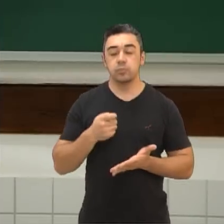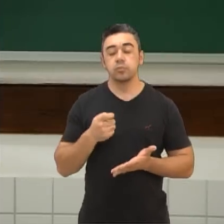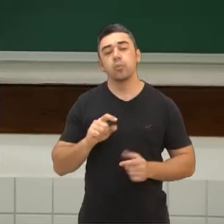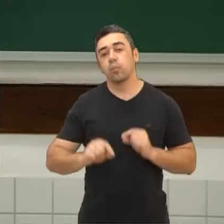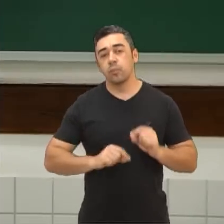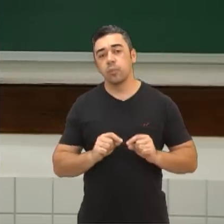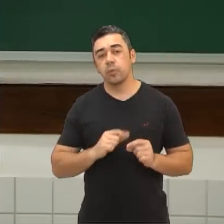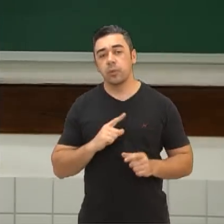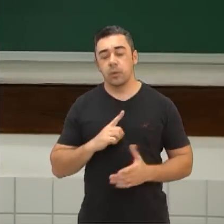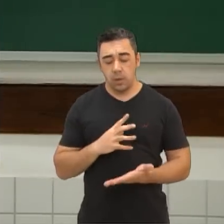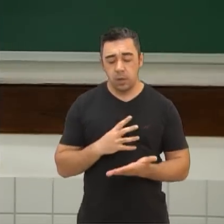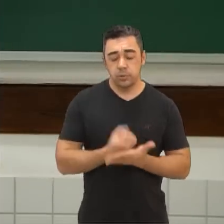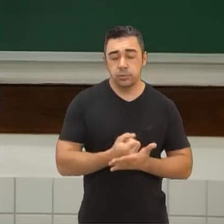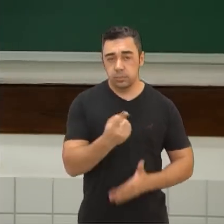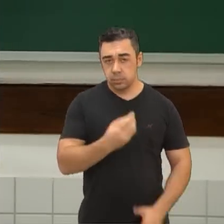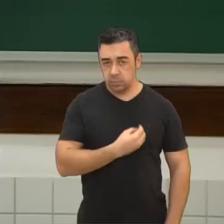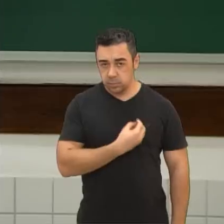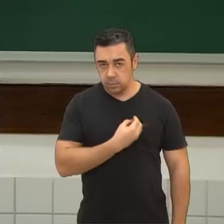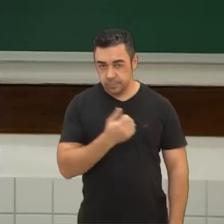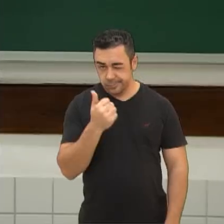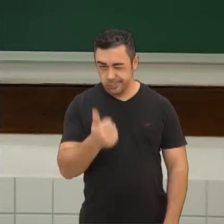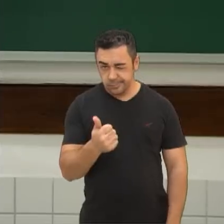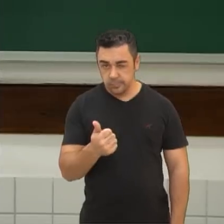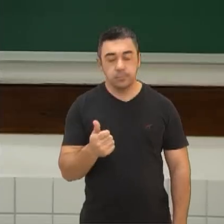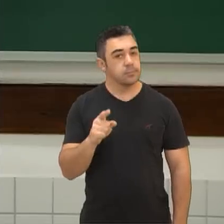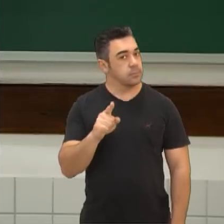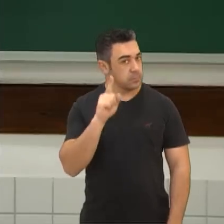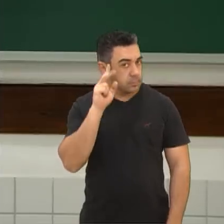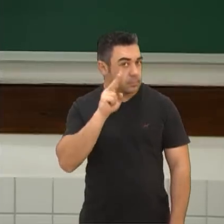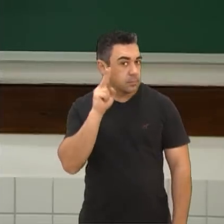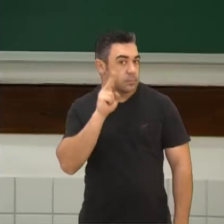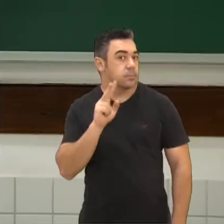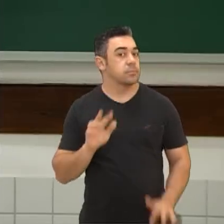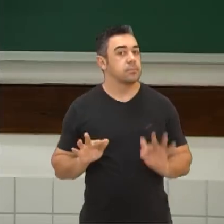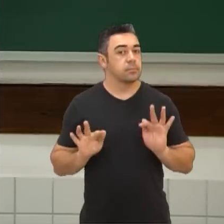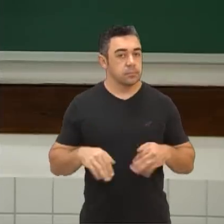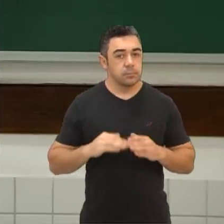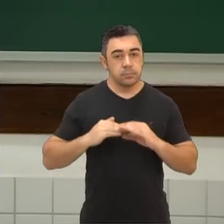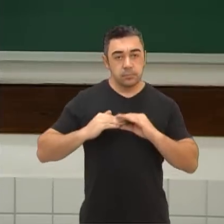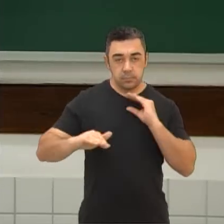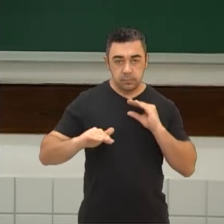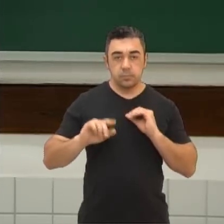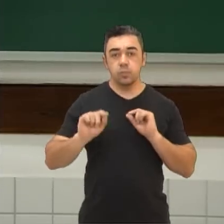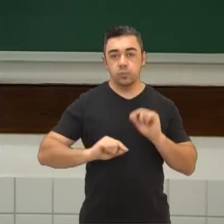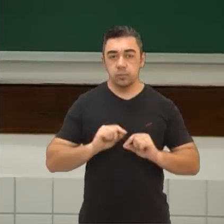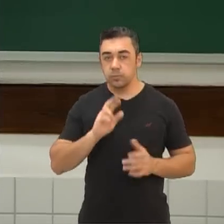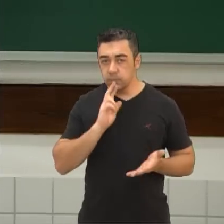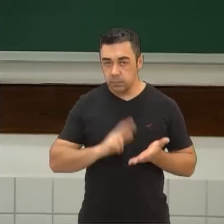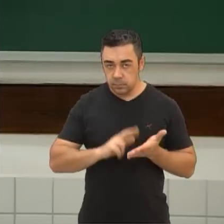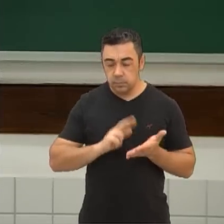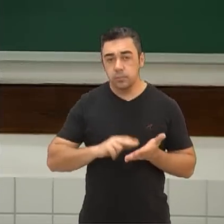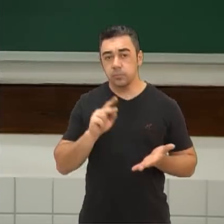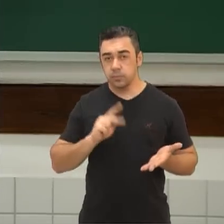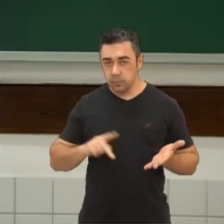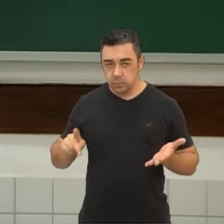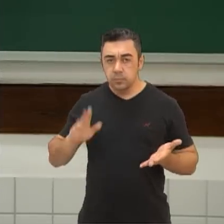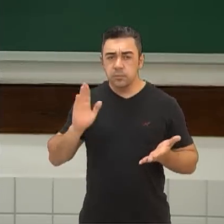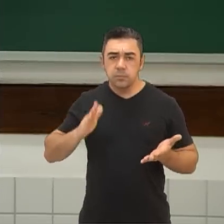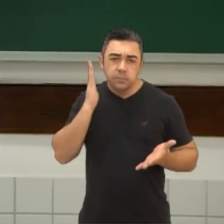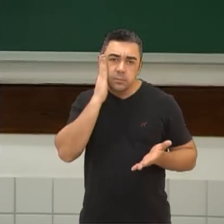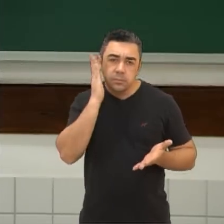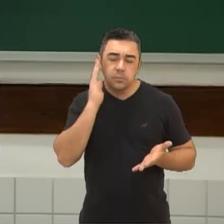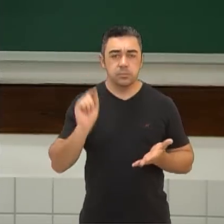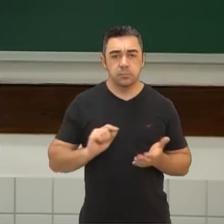e registrar a tua presença, tá? Lembra lá no finalzinho de enviar a atividade, tá? Que aí os professores já conseguem saber